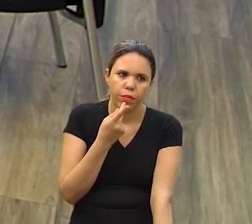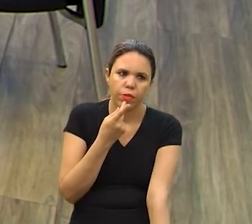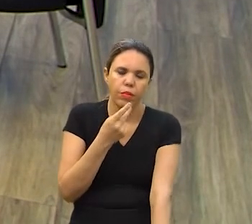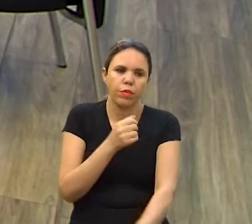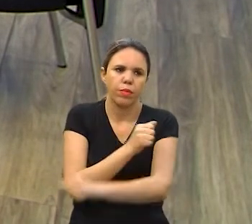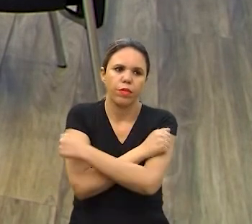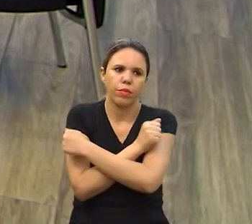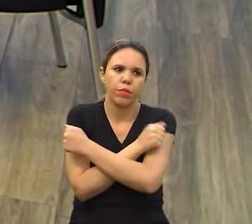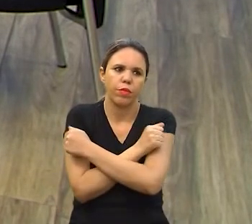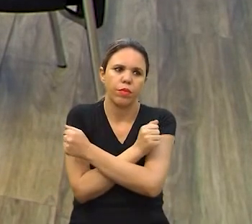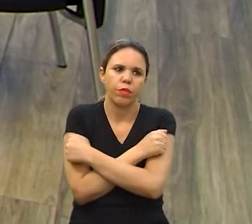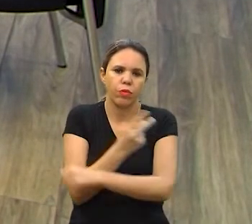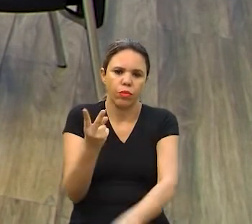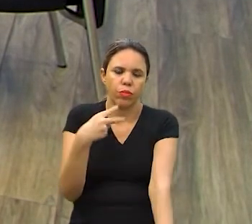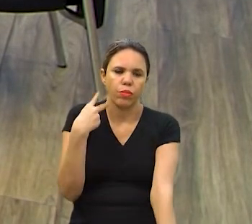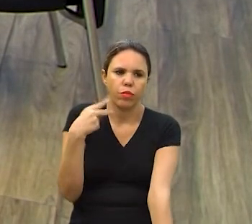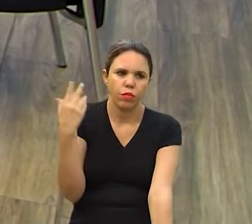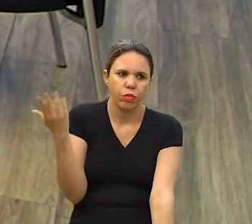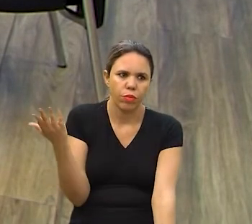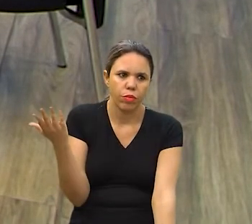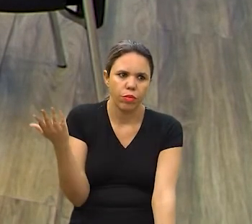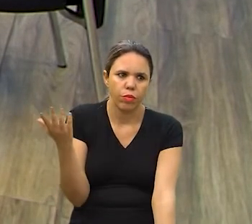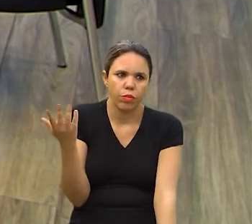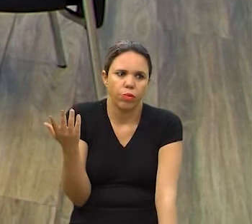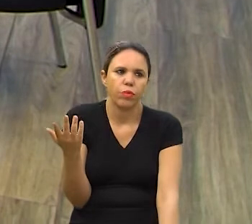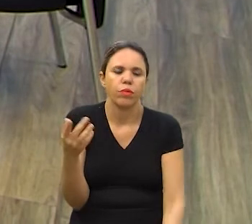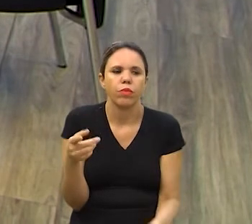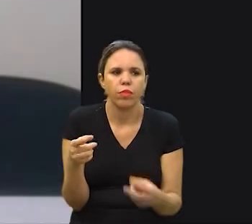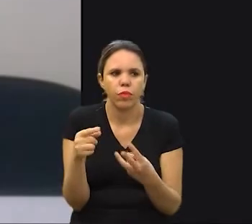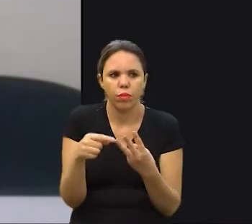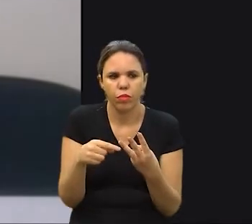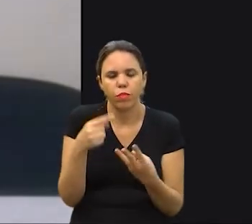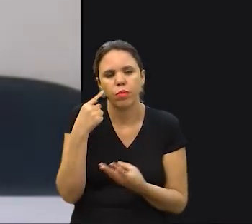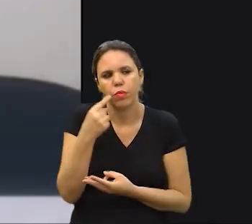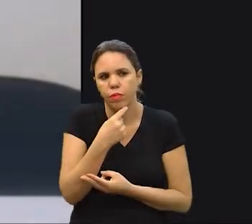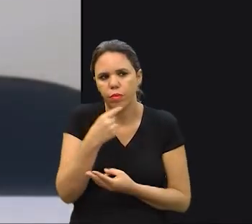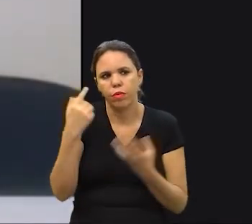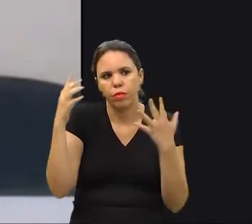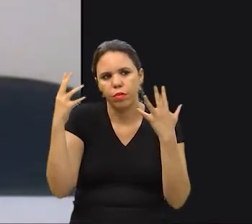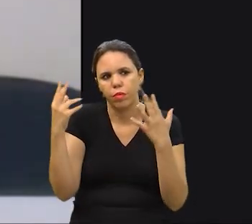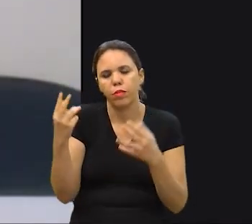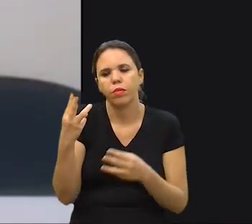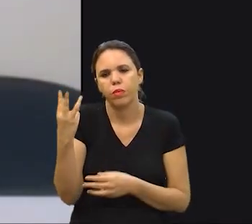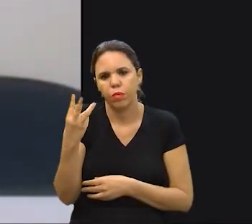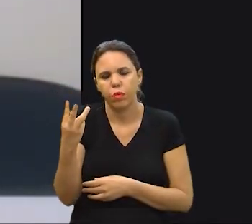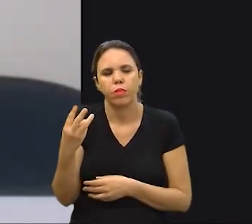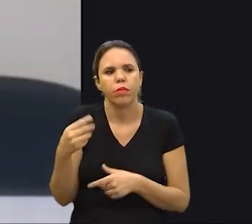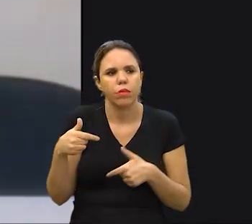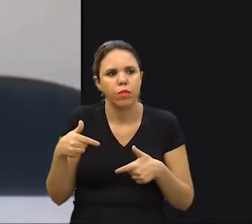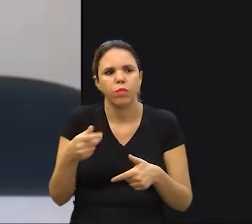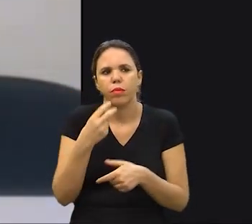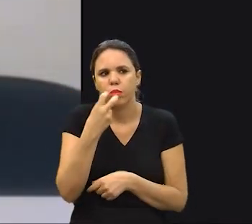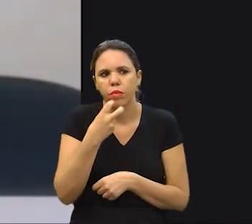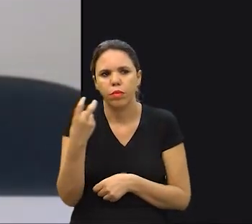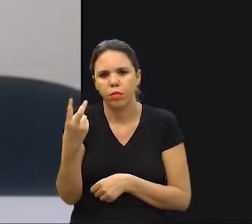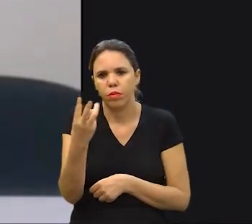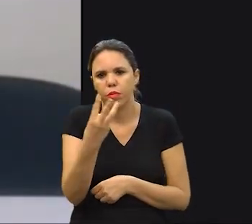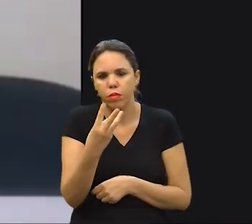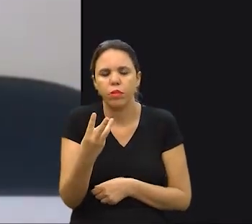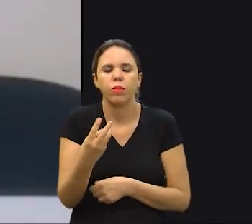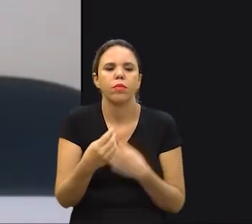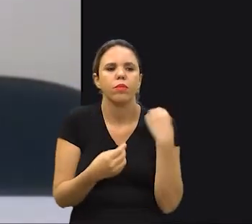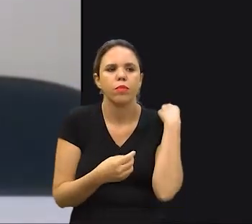dar um grande abraço nos dois vereadores, em você também, realmente parabenizando pela fala